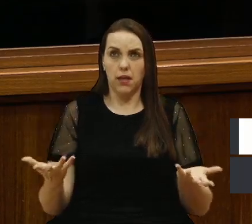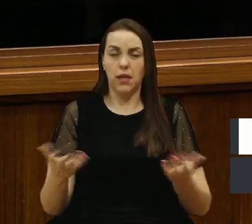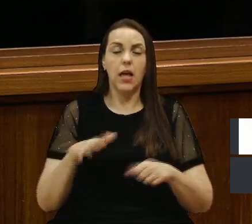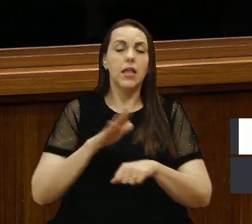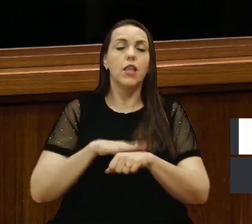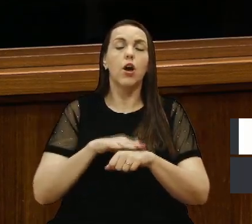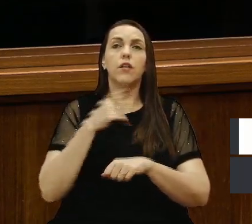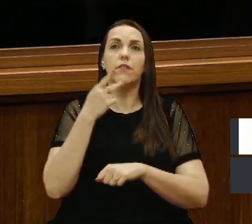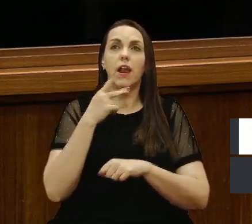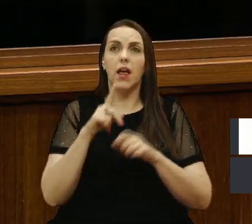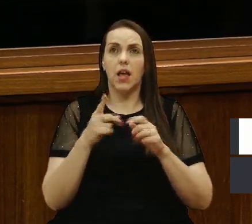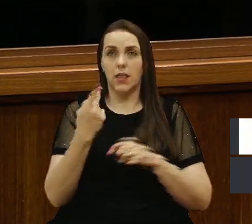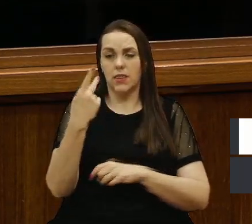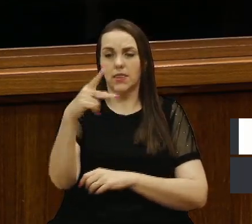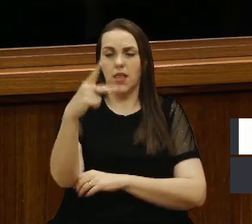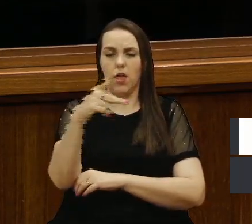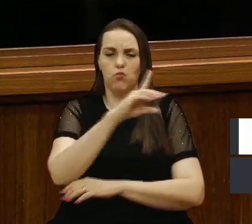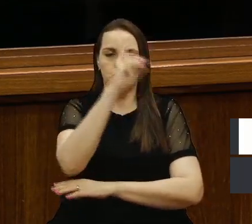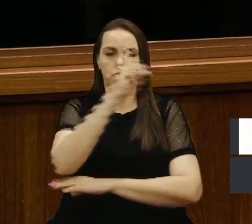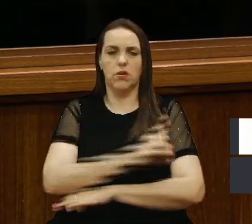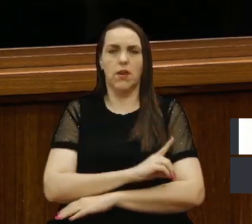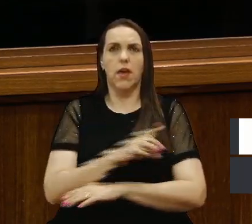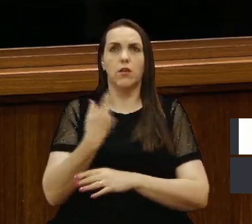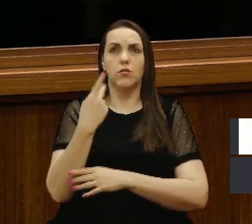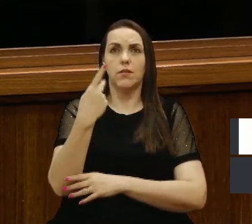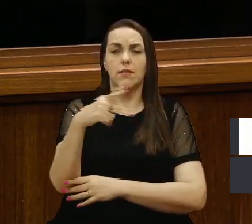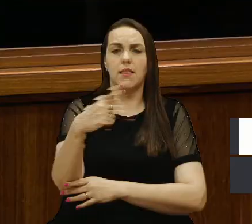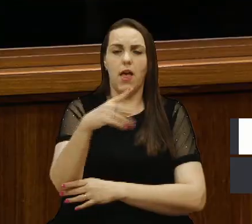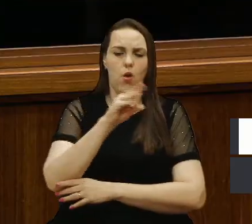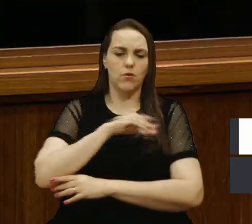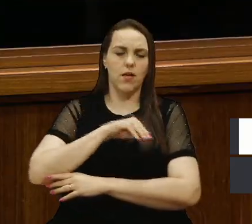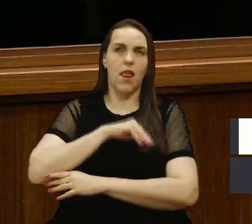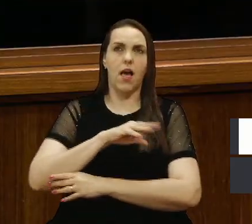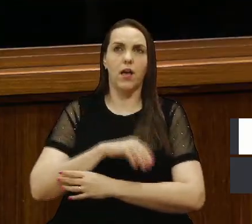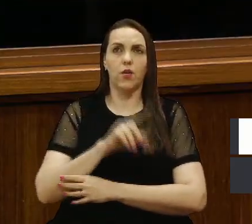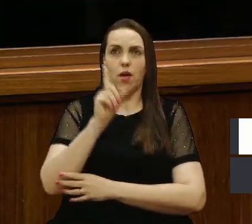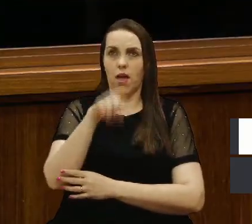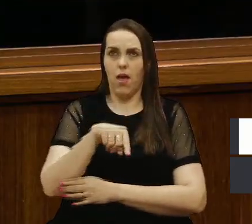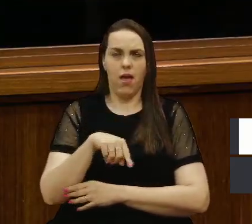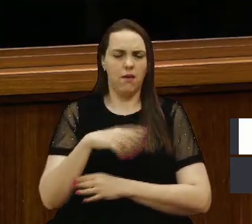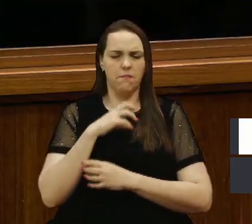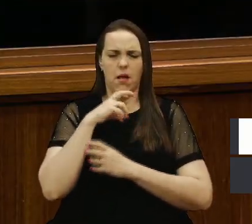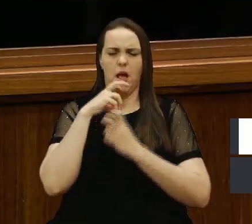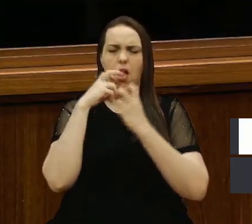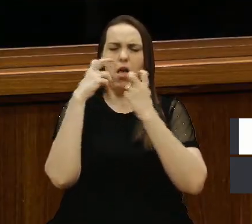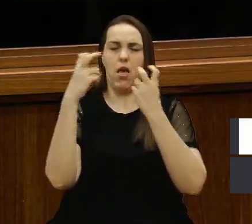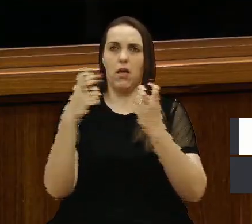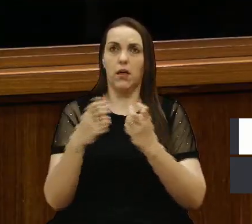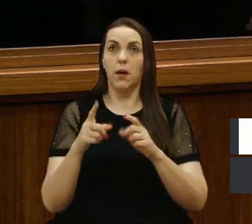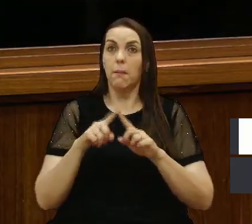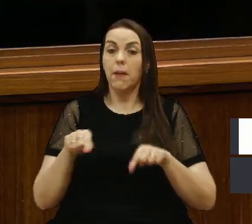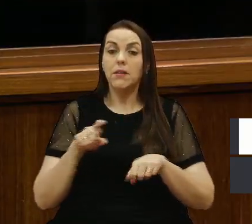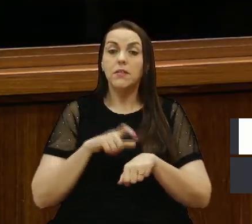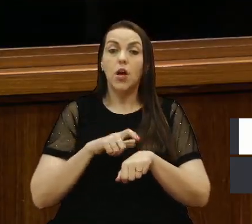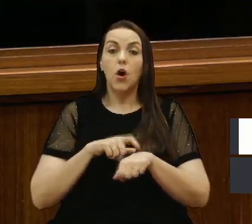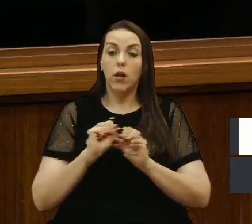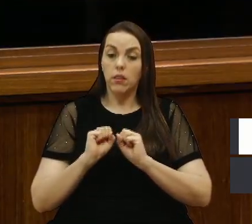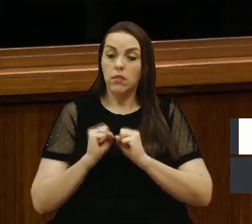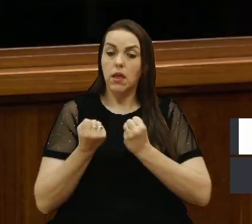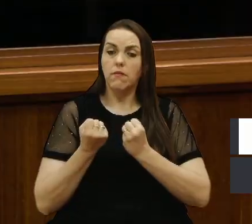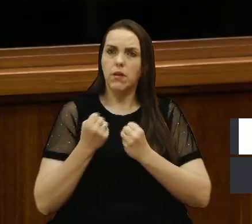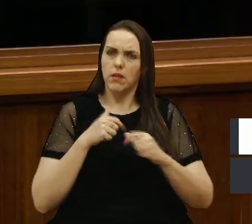na hora de falar dos seus direitos, do seu salário, é um leão, mas na hora de defender